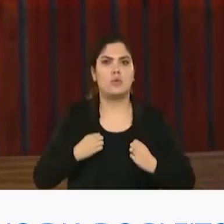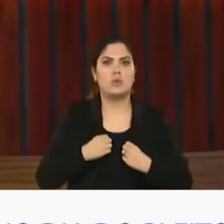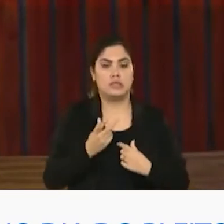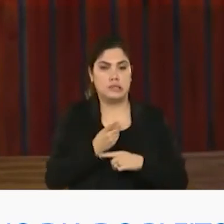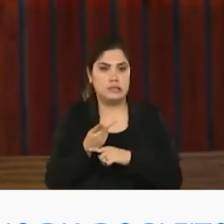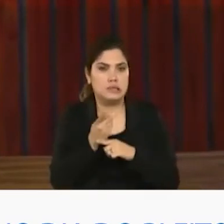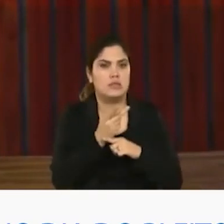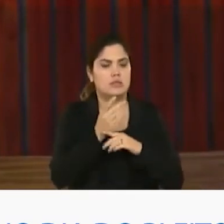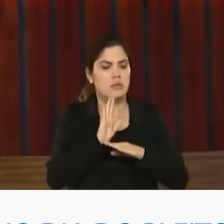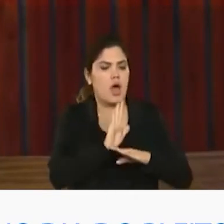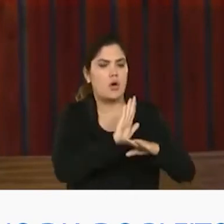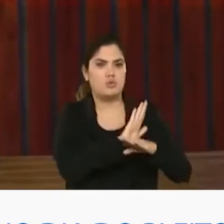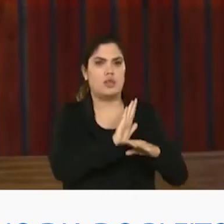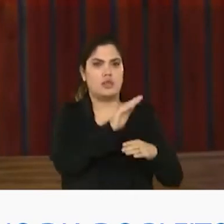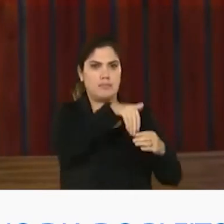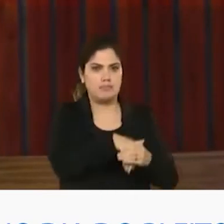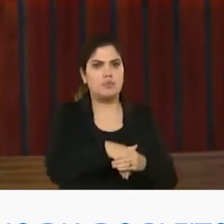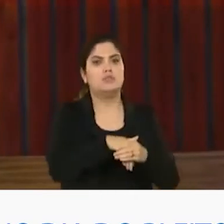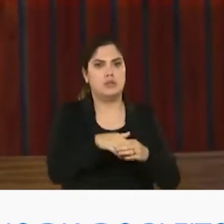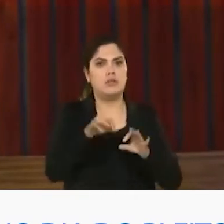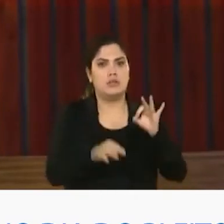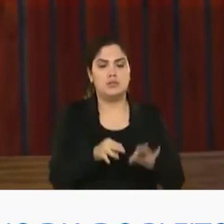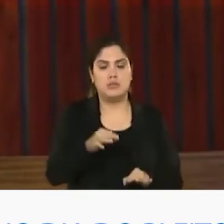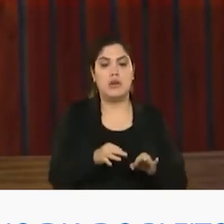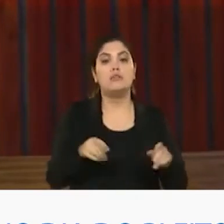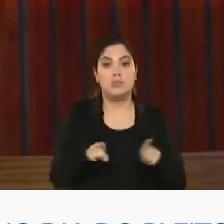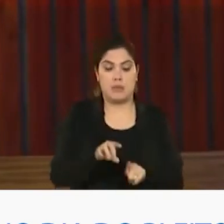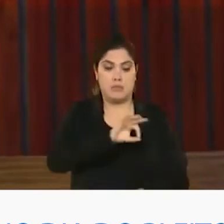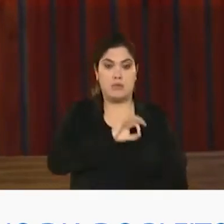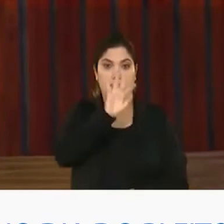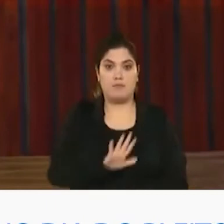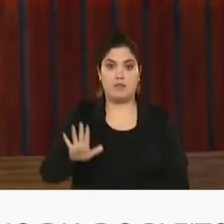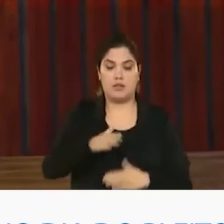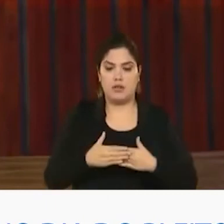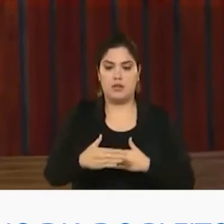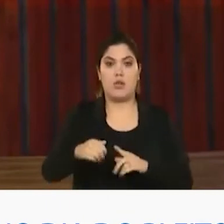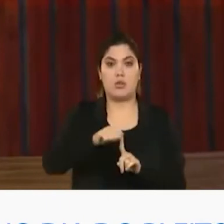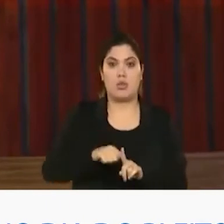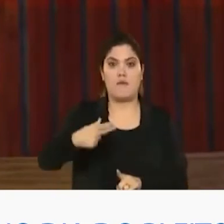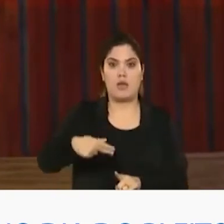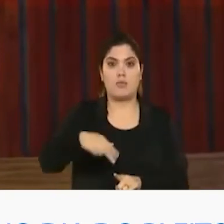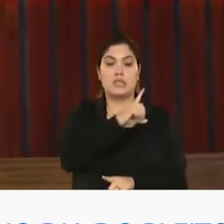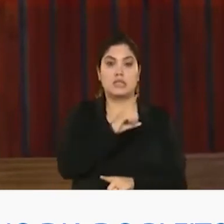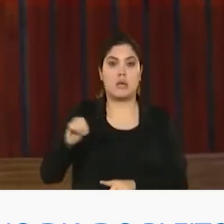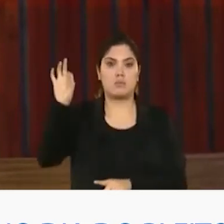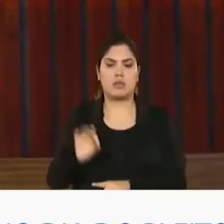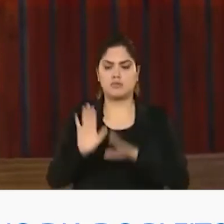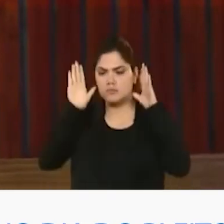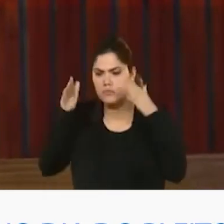da Justiça Eleitoral, e a Polícia Federal, a partir de novembro, fica 100% dedicado à Justiça